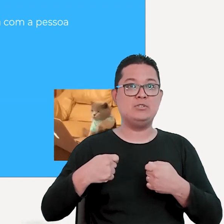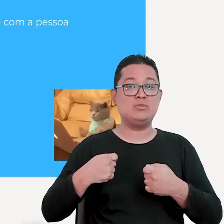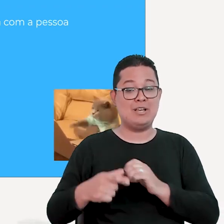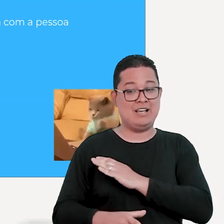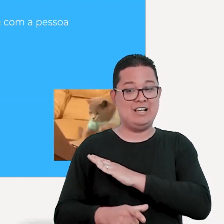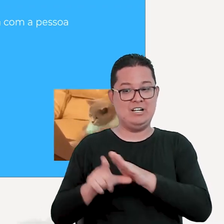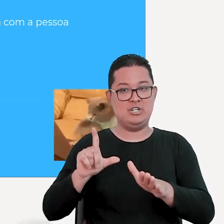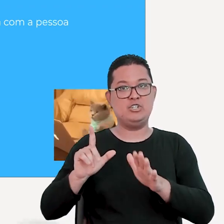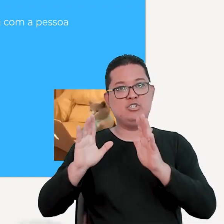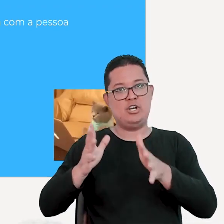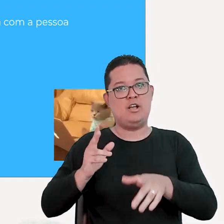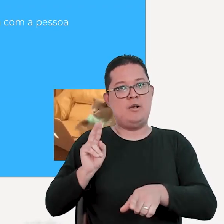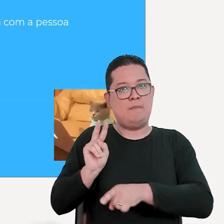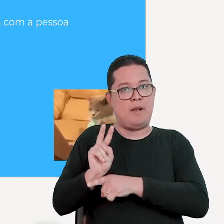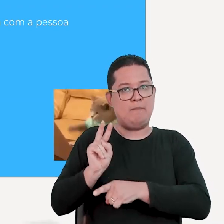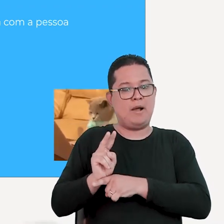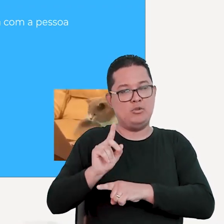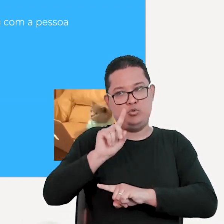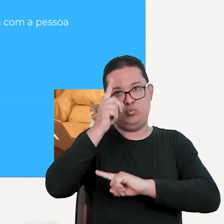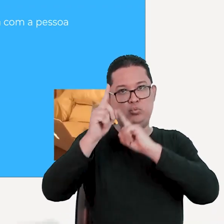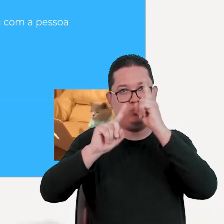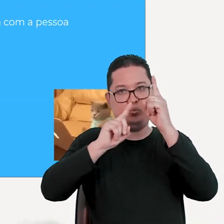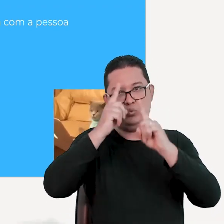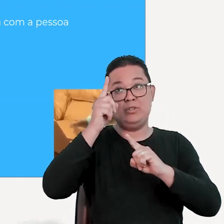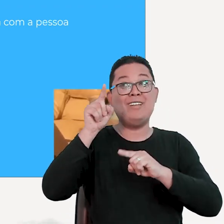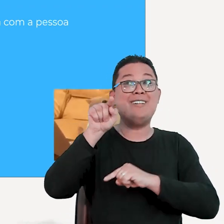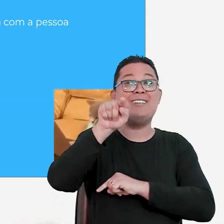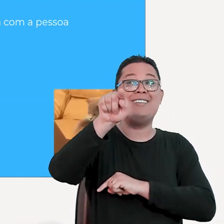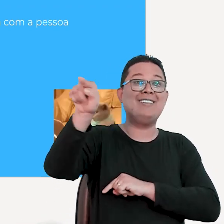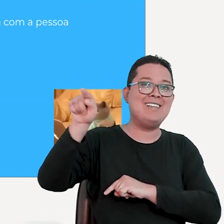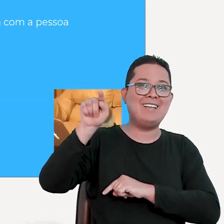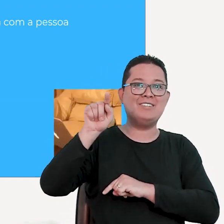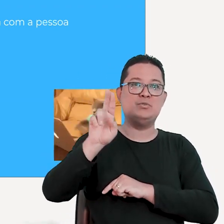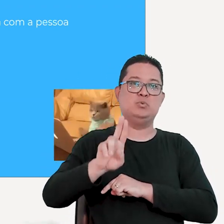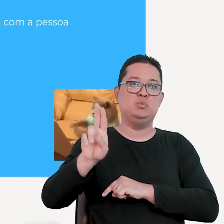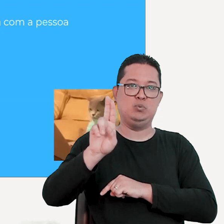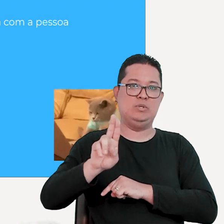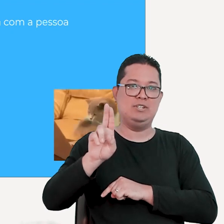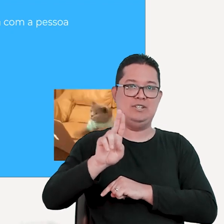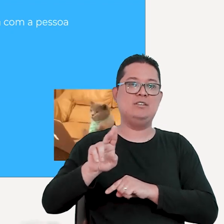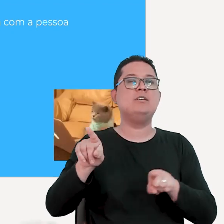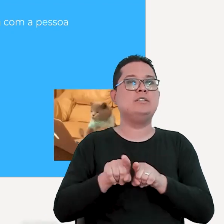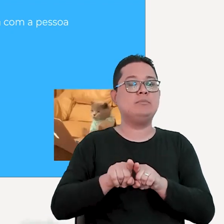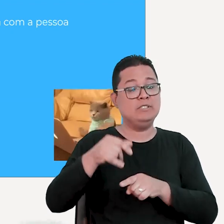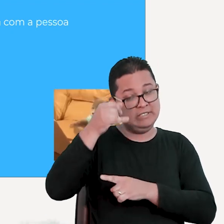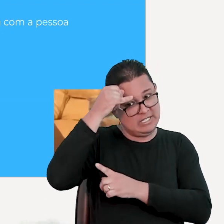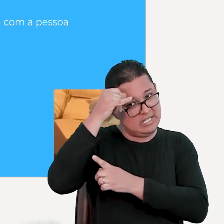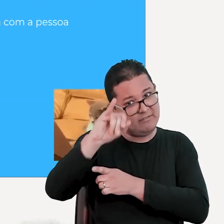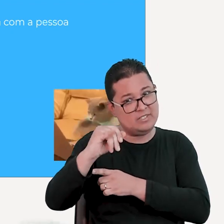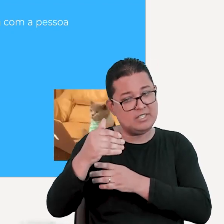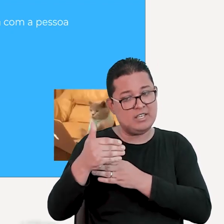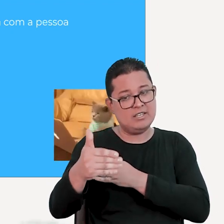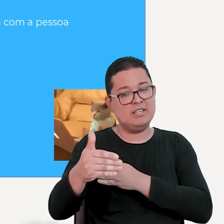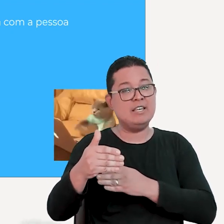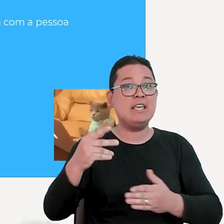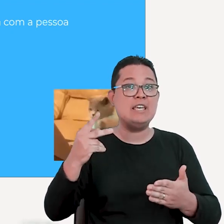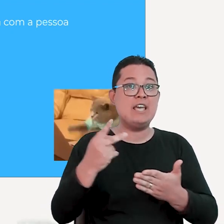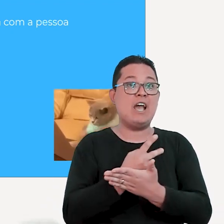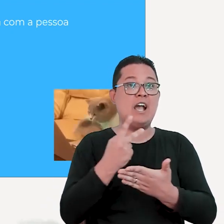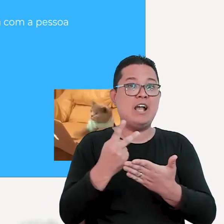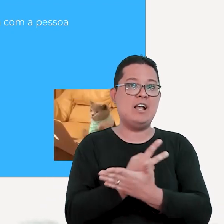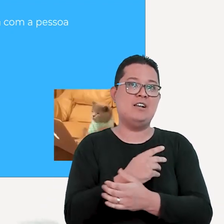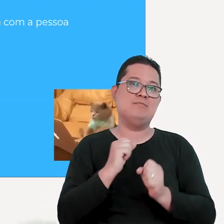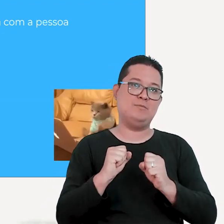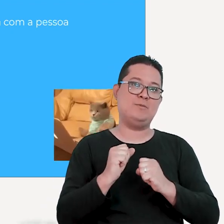dúvidas e evitar os possíveis erros das pessoas usuárias. Vou trazer alguns exemplos aqui. Eu amo trazer exemplo porque fica muito mais fácil